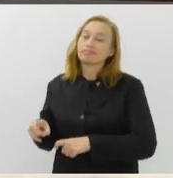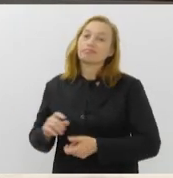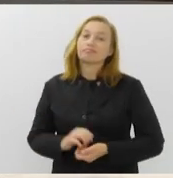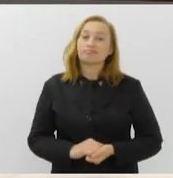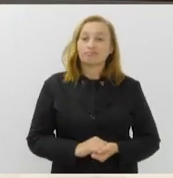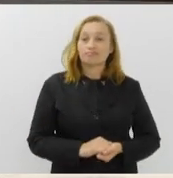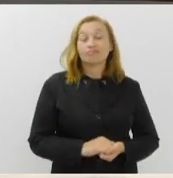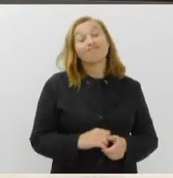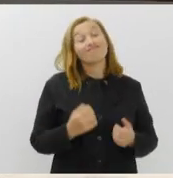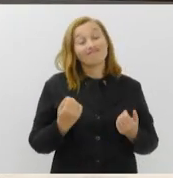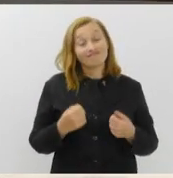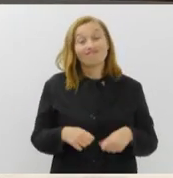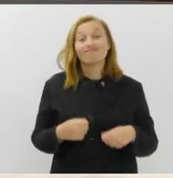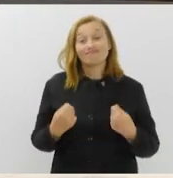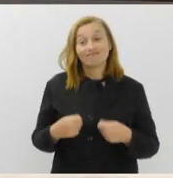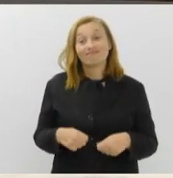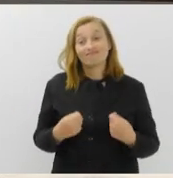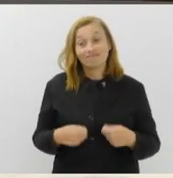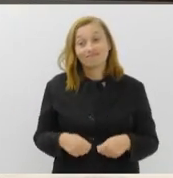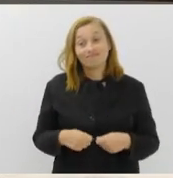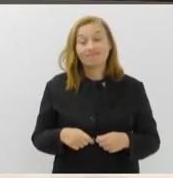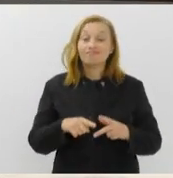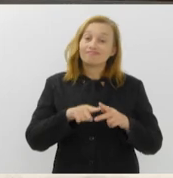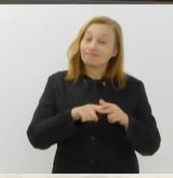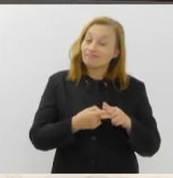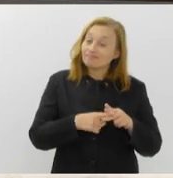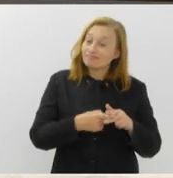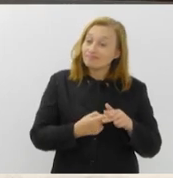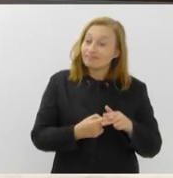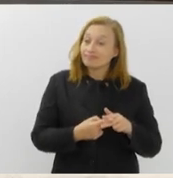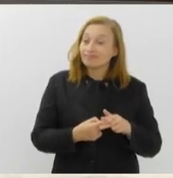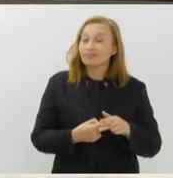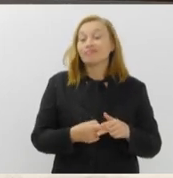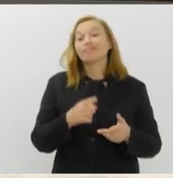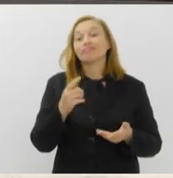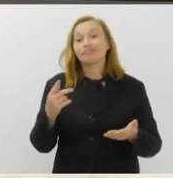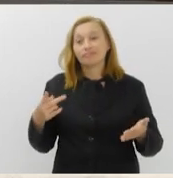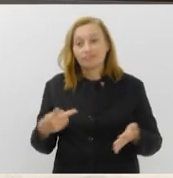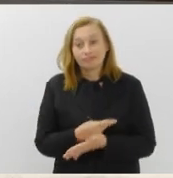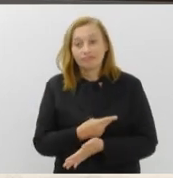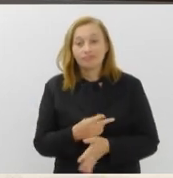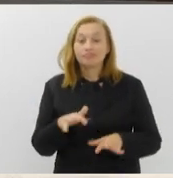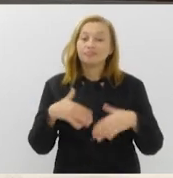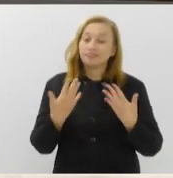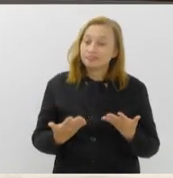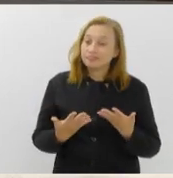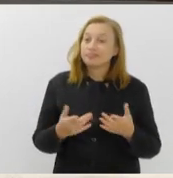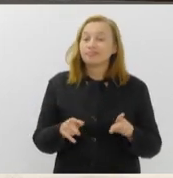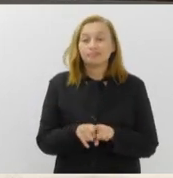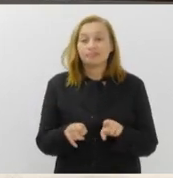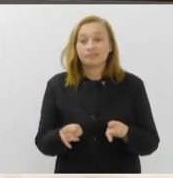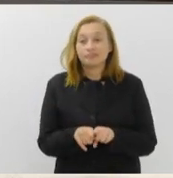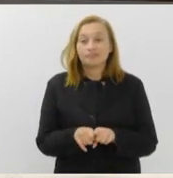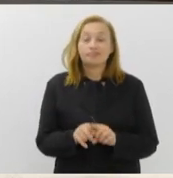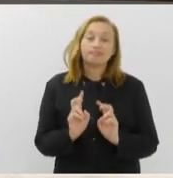que precisa ser regulamentada para se tornar realidade. Então, trazer isso também como uma questão que nós